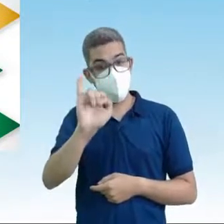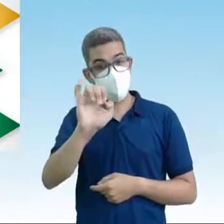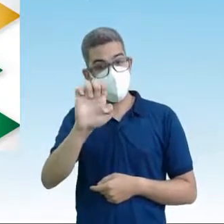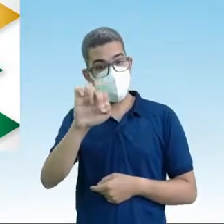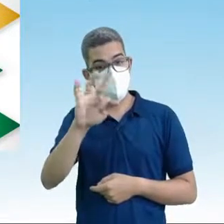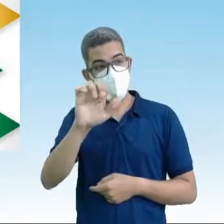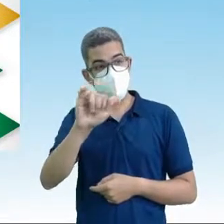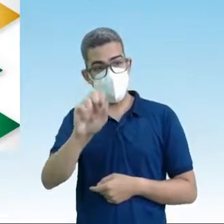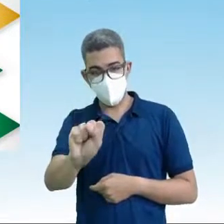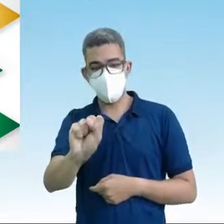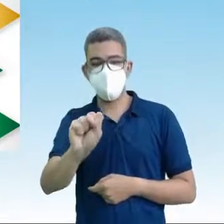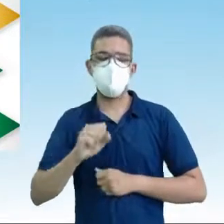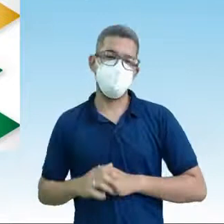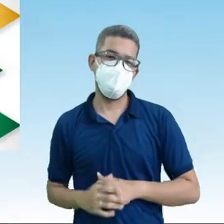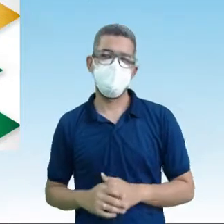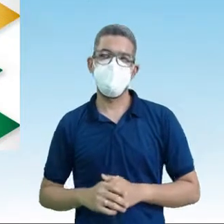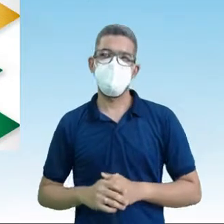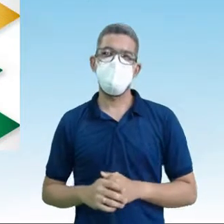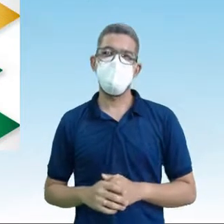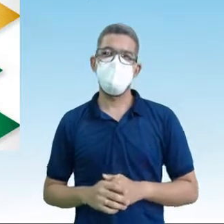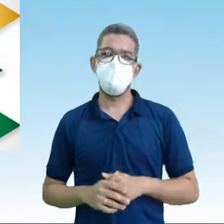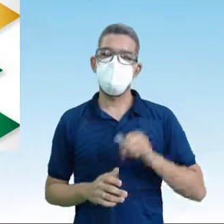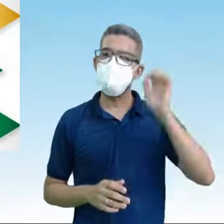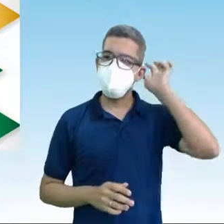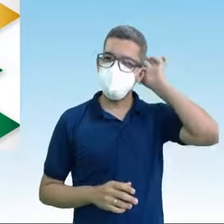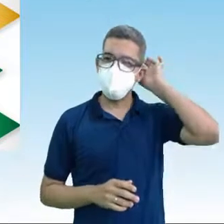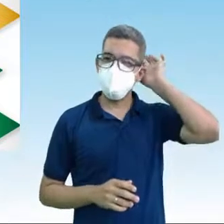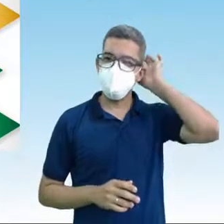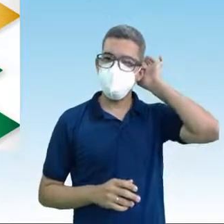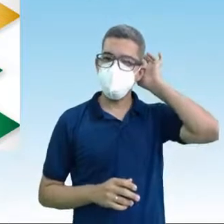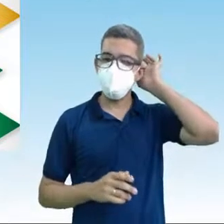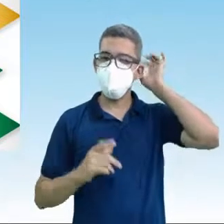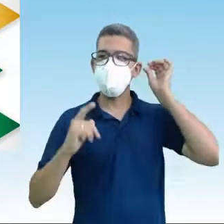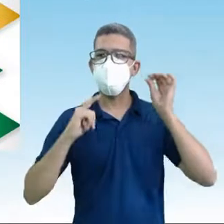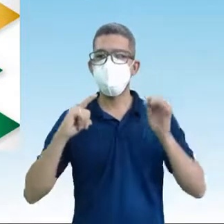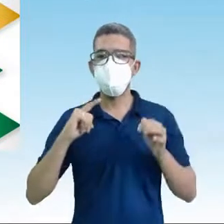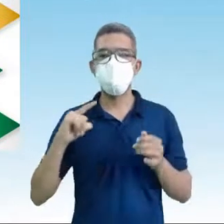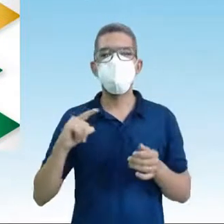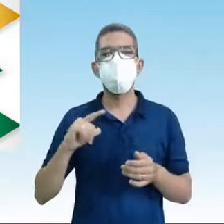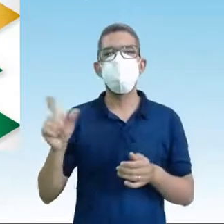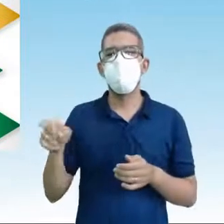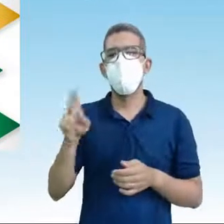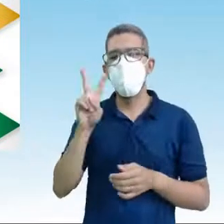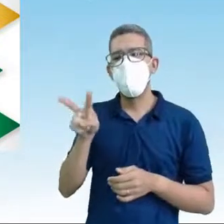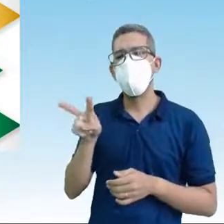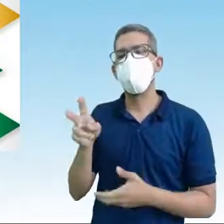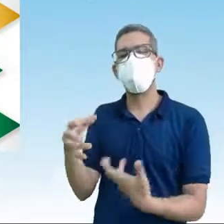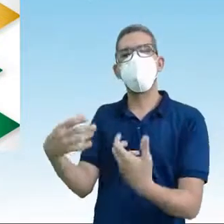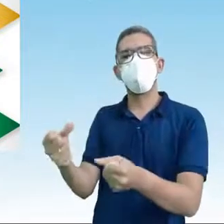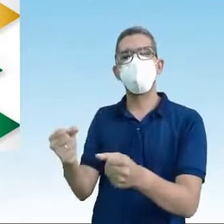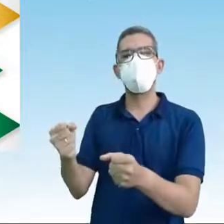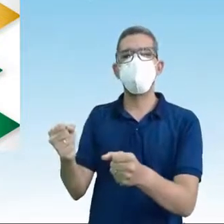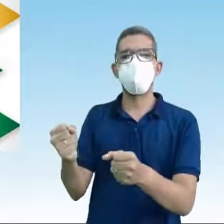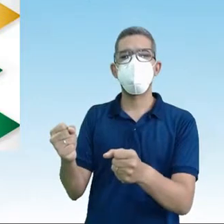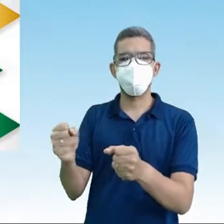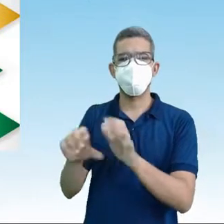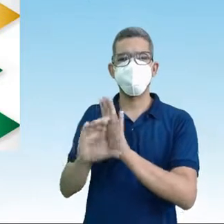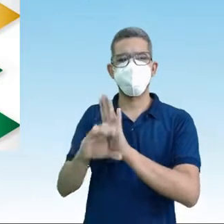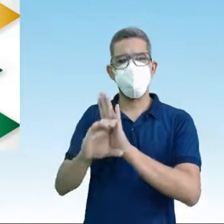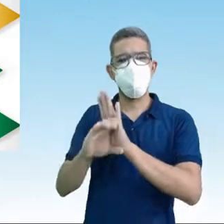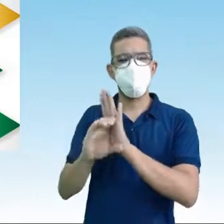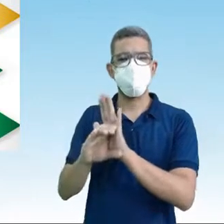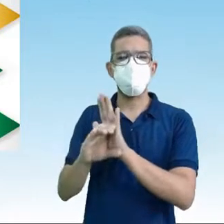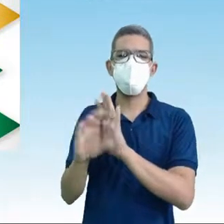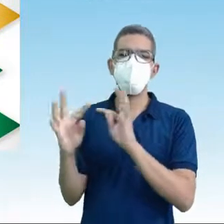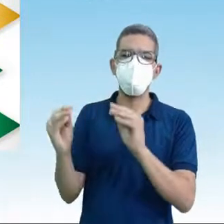consenso conceitual ali. Ou seja, esse consenso conceitual para designar os indivíduos que